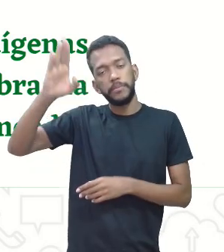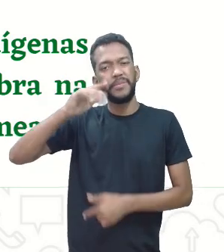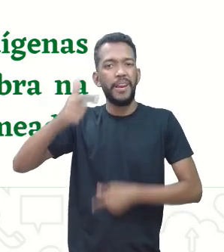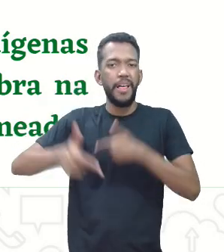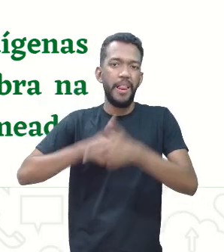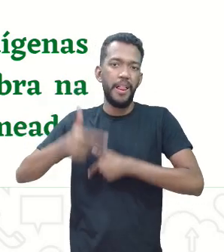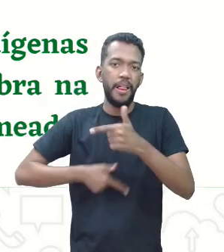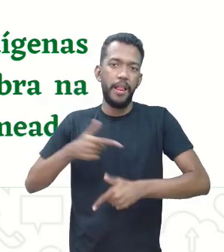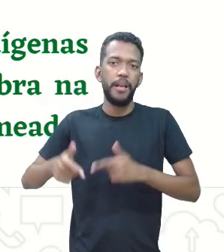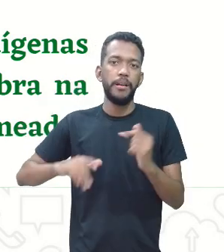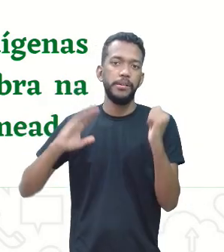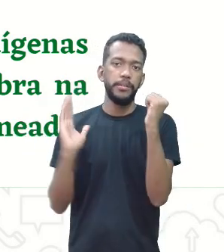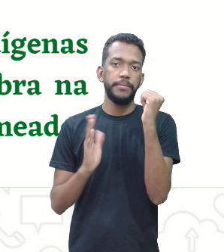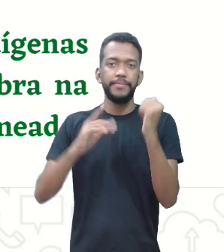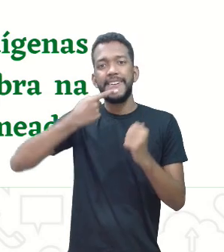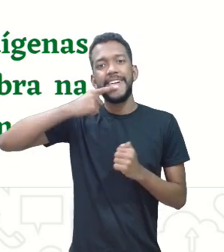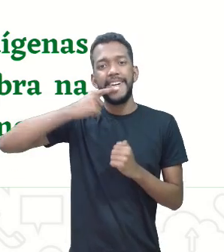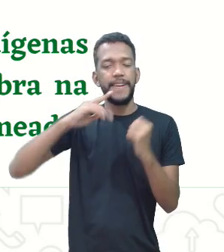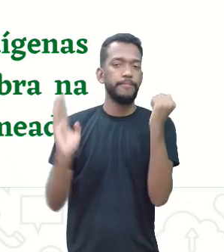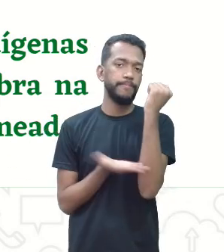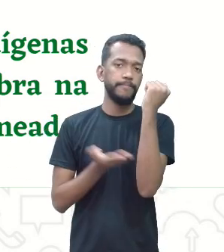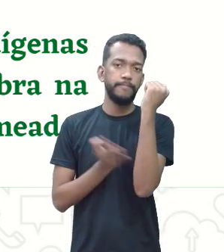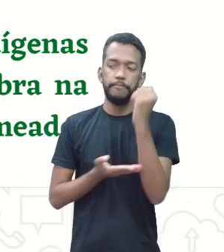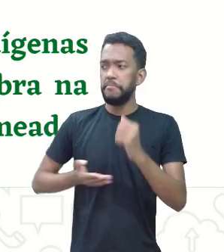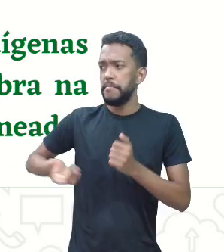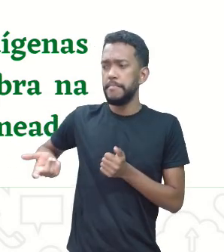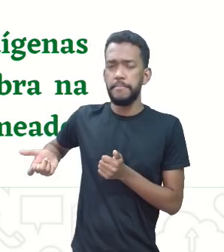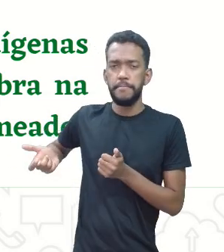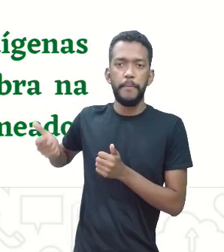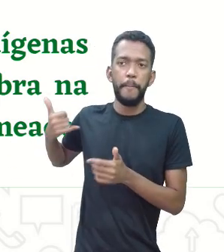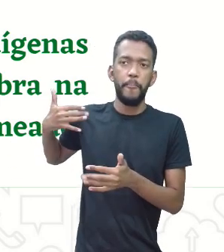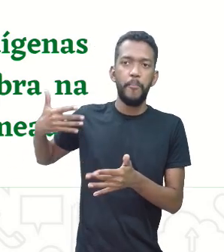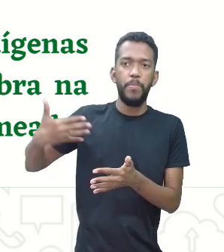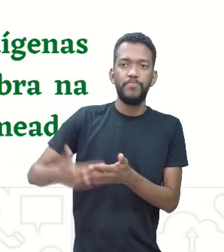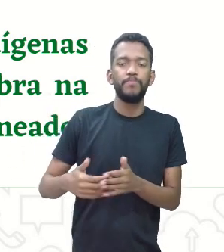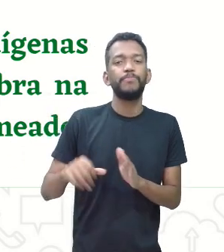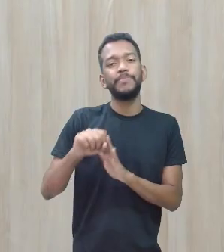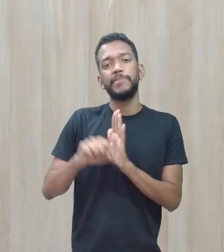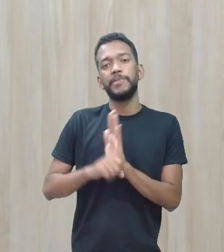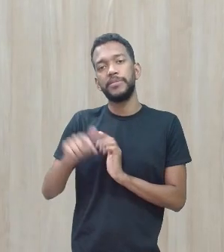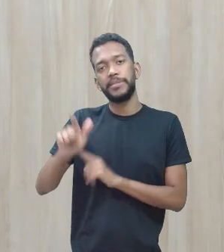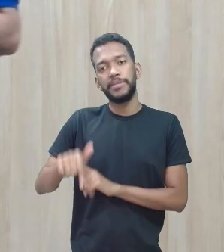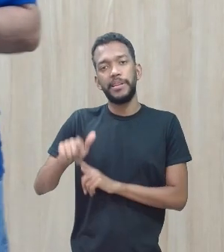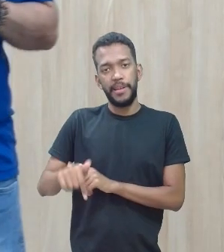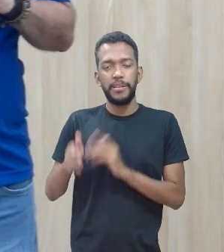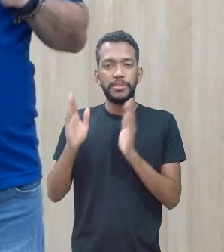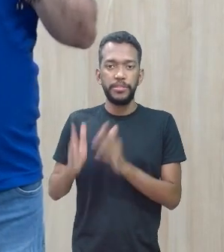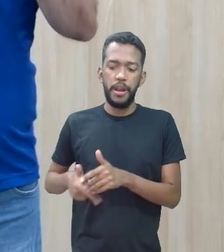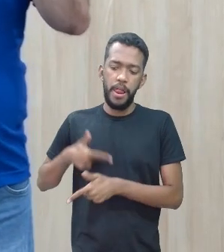economia açucareira, aqui instalada até meados do século XVII. Né,